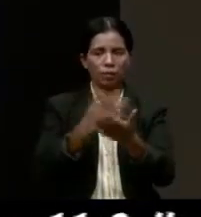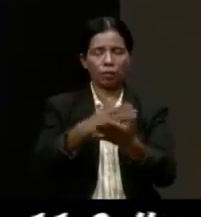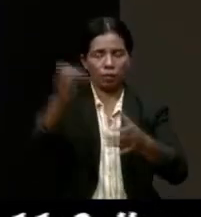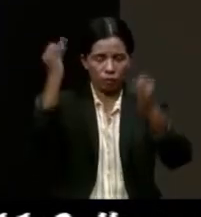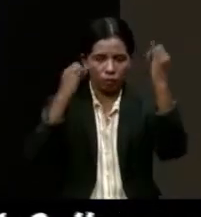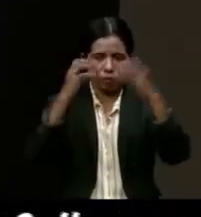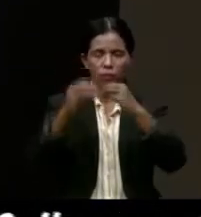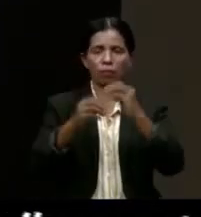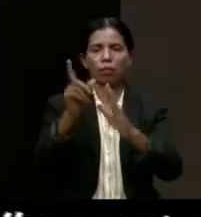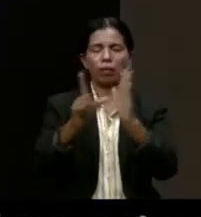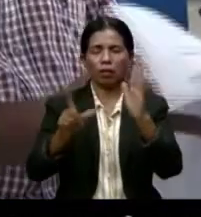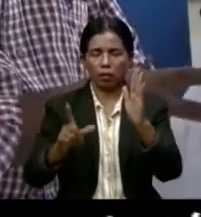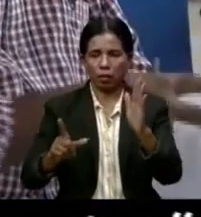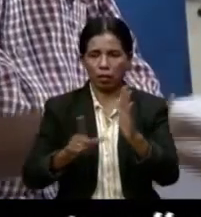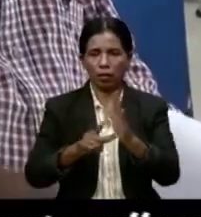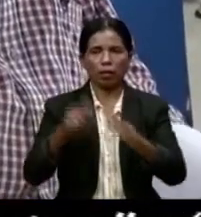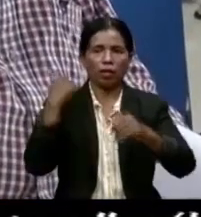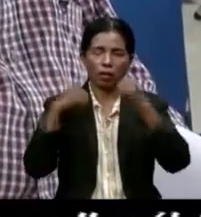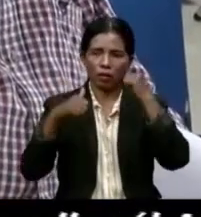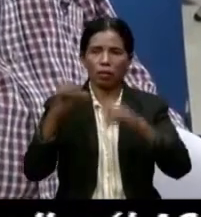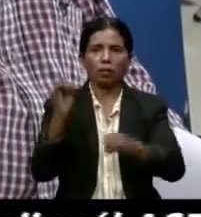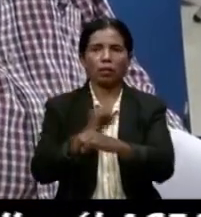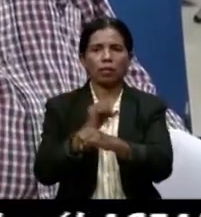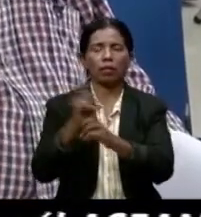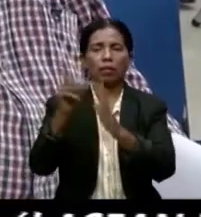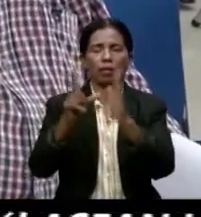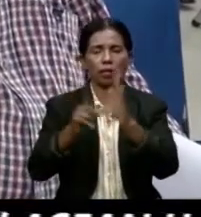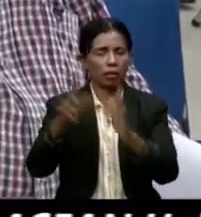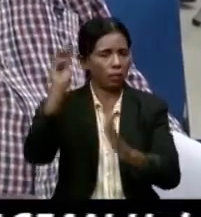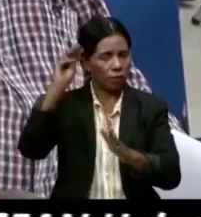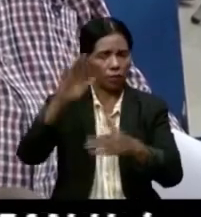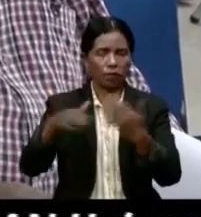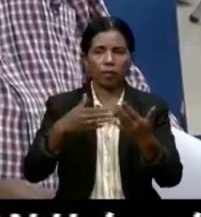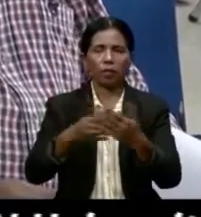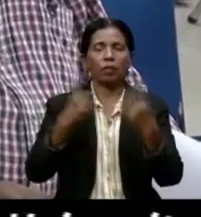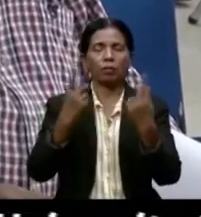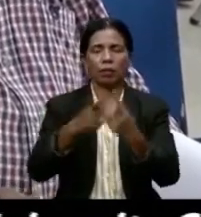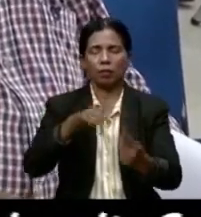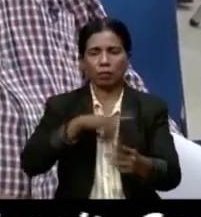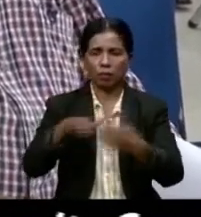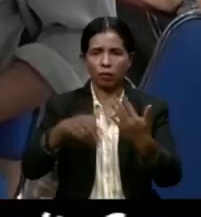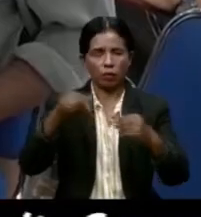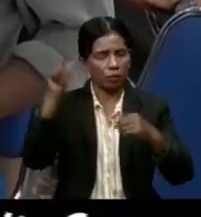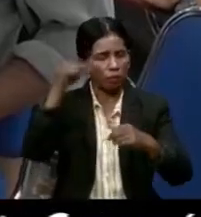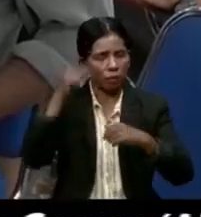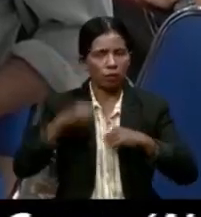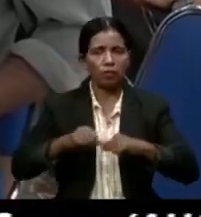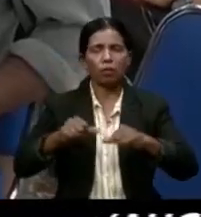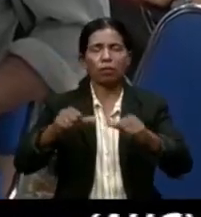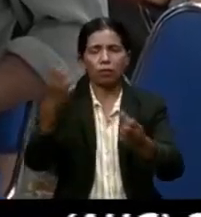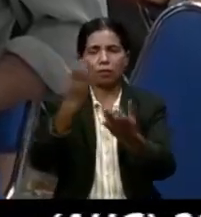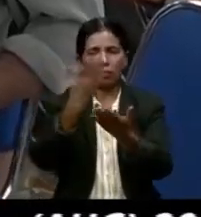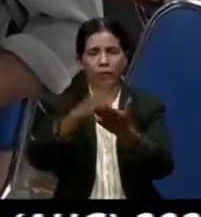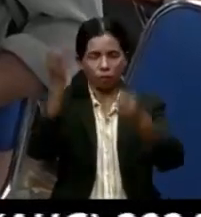lei base industrial no licenciamento de atividade industrial e a linha ministeriais no setor privado Sira. Governo se continua a disseminar a informação com